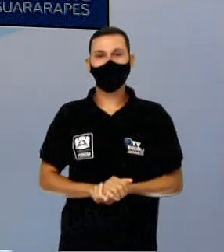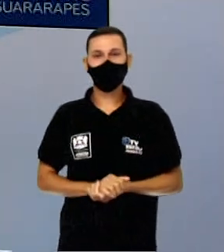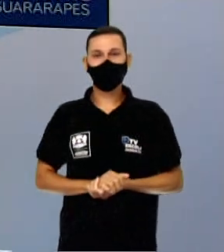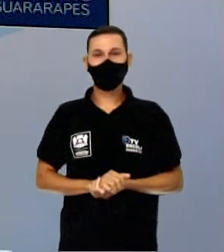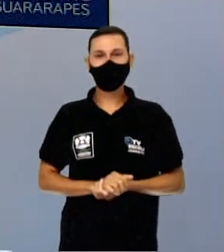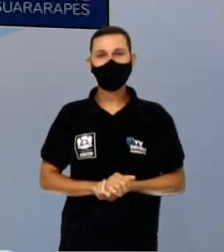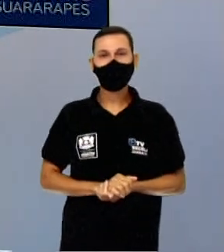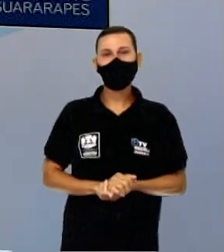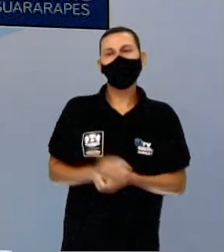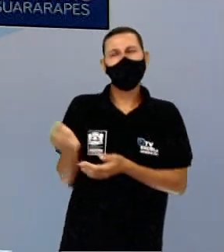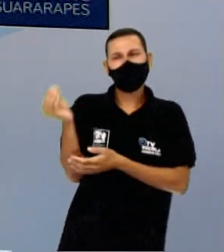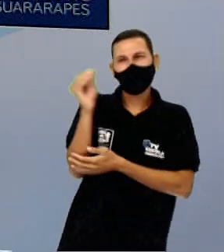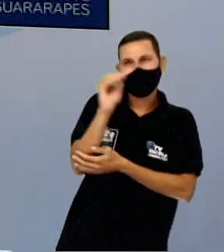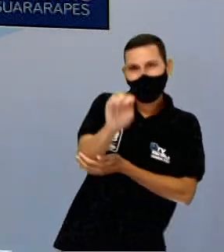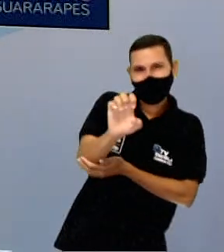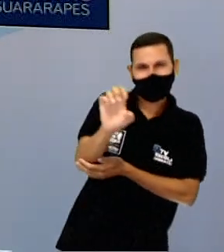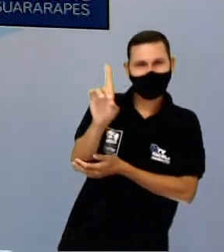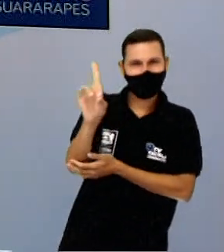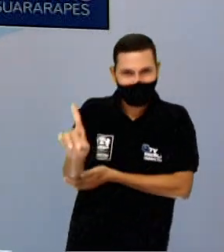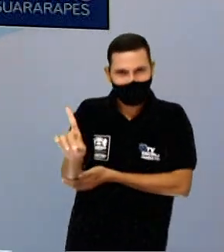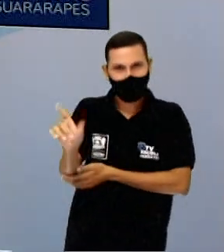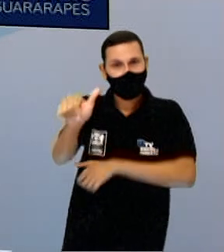Colocamos o ed para colocar no passado regular.